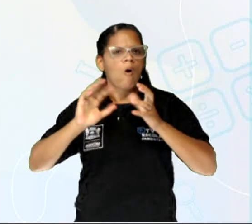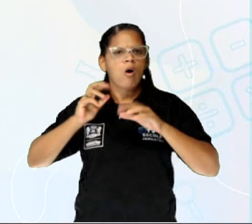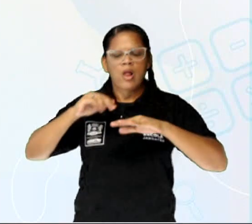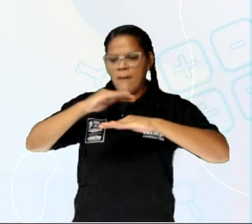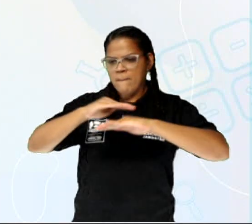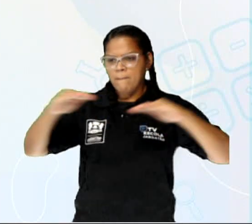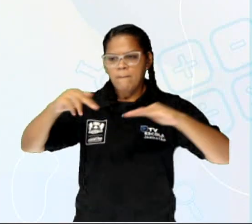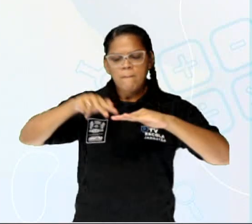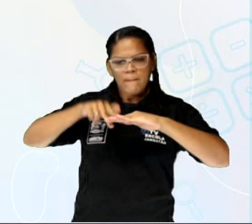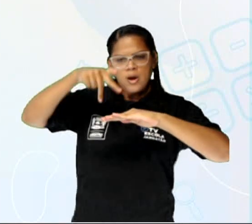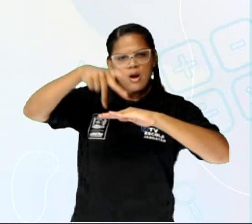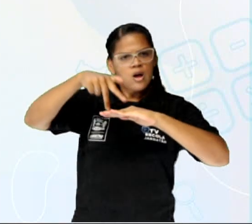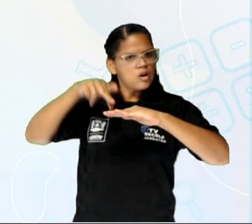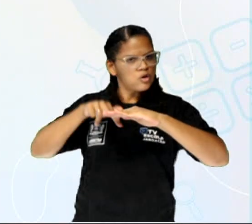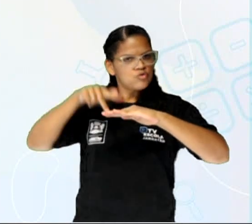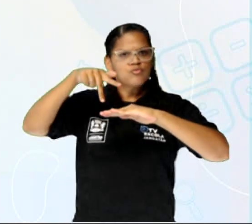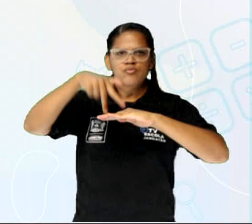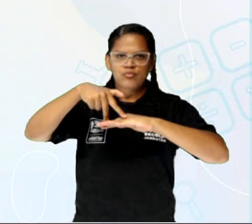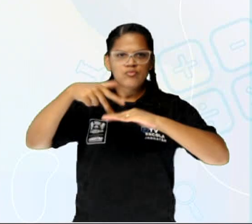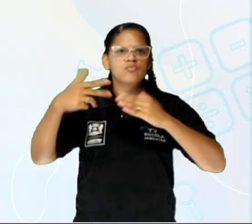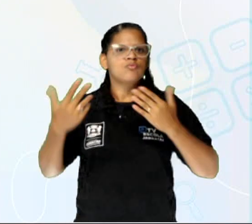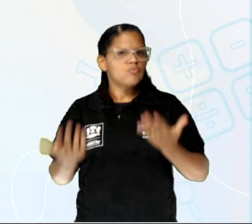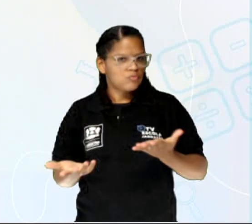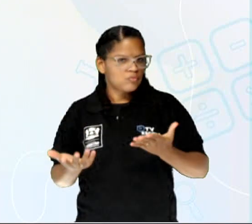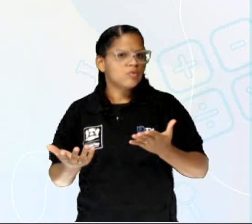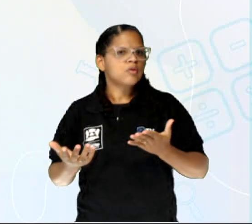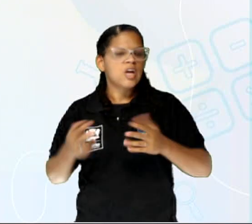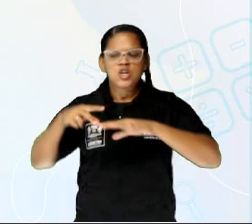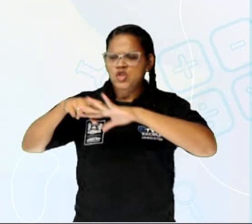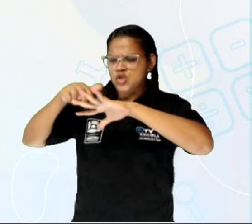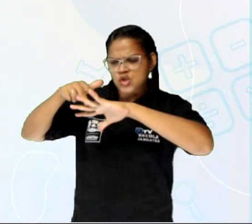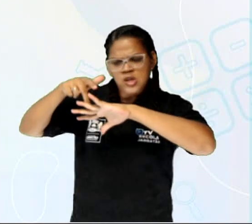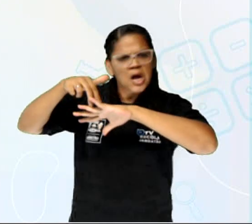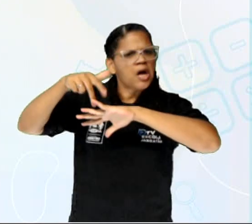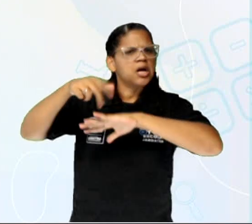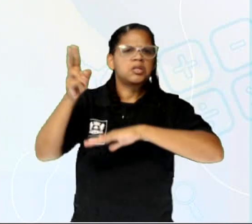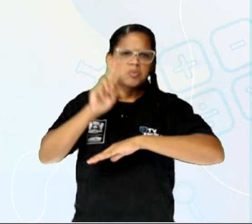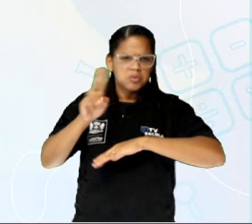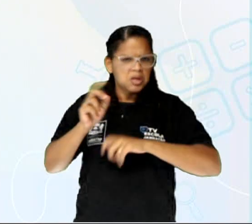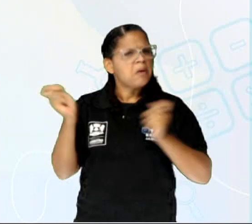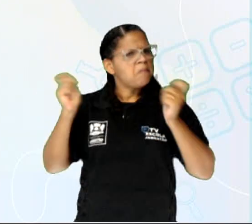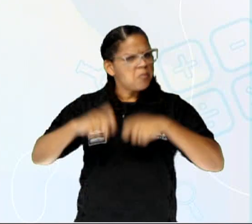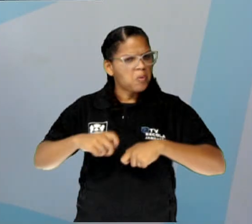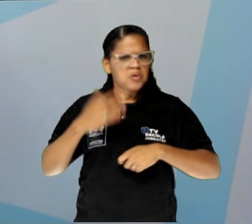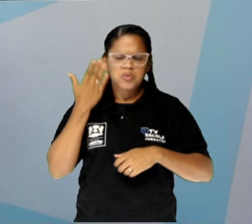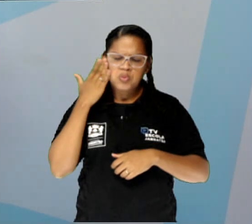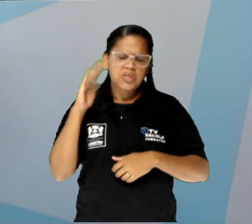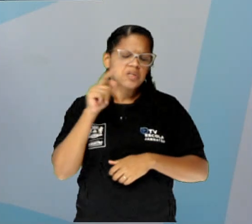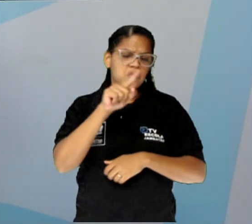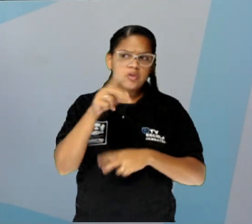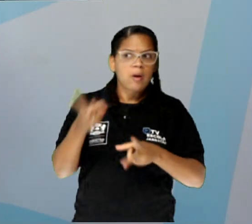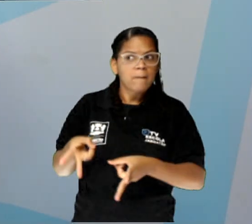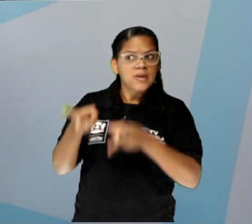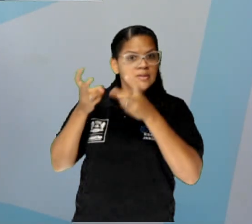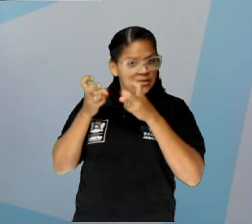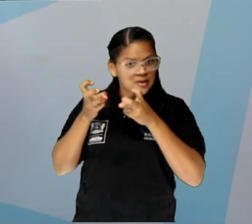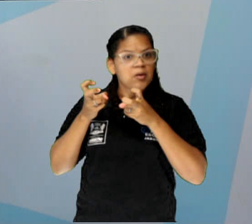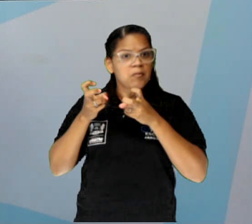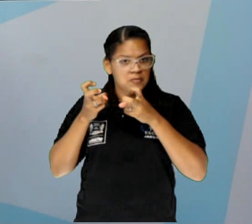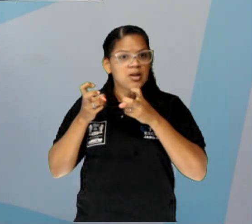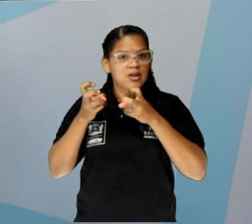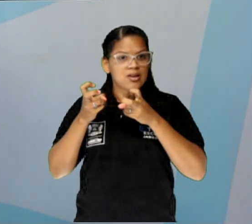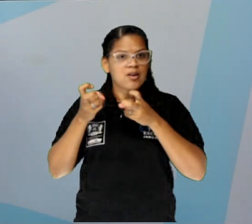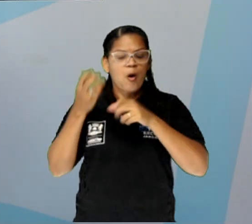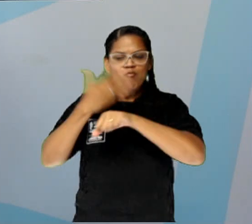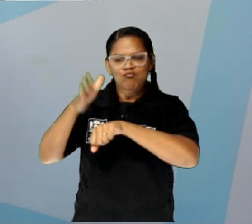das imagens que estão acima, né? Ou então utilizar a escada. Não sei se vocês já viram algum desses exercícios